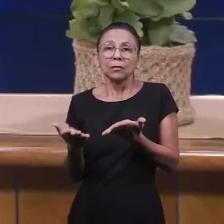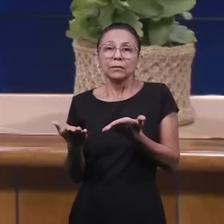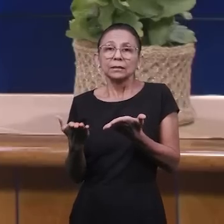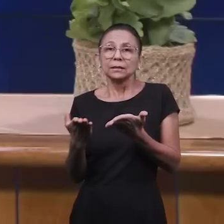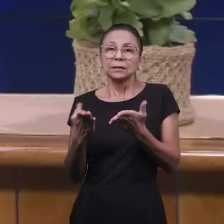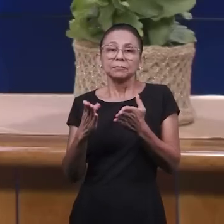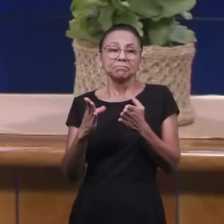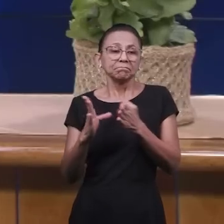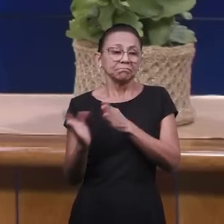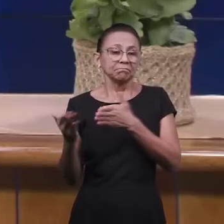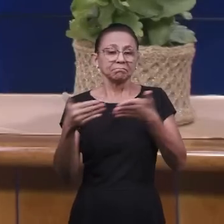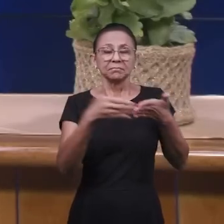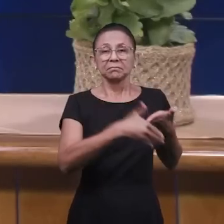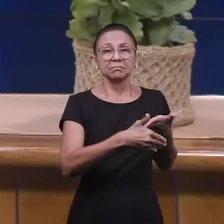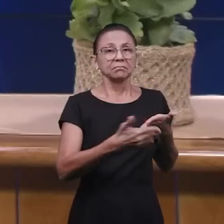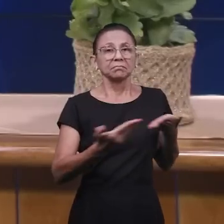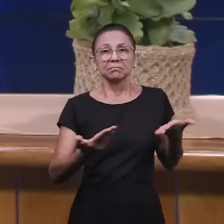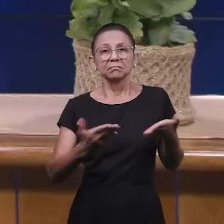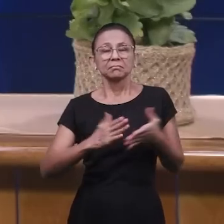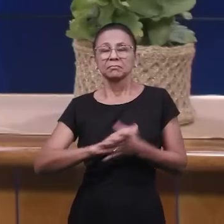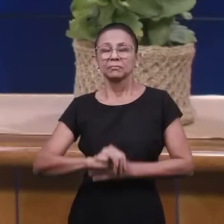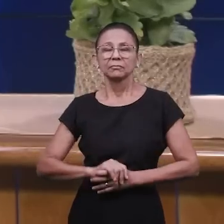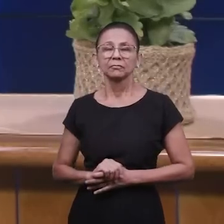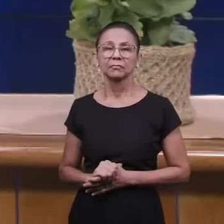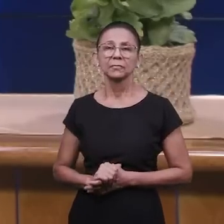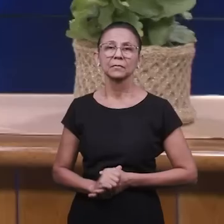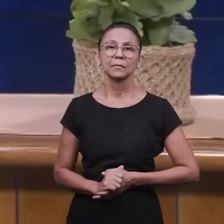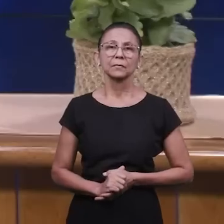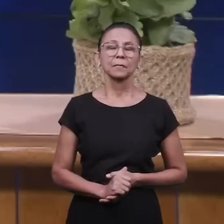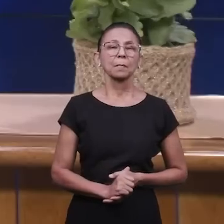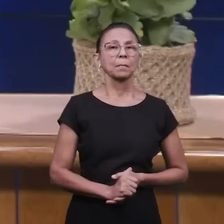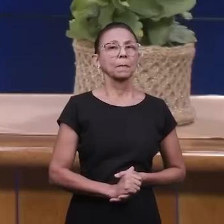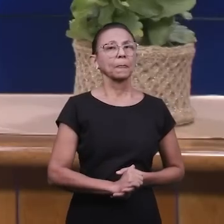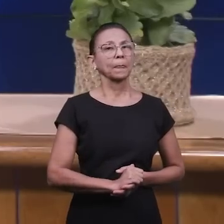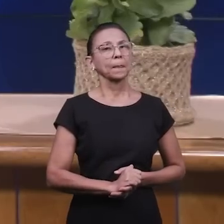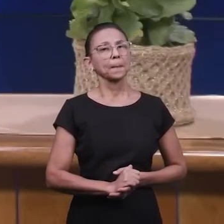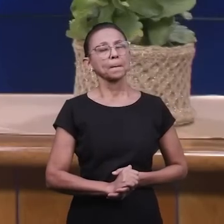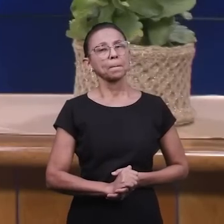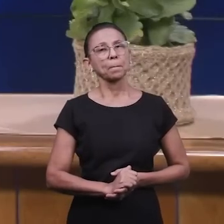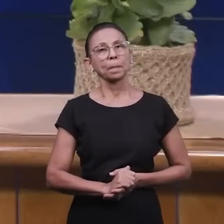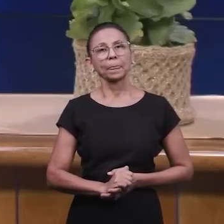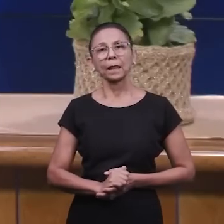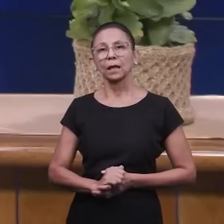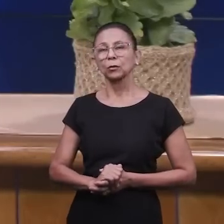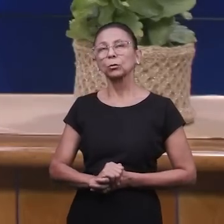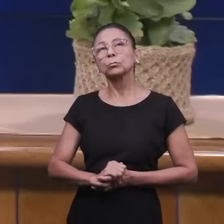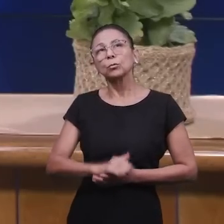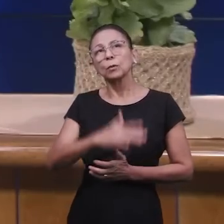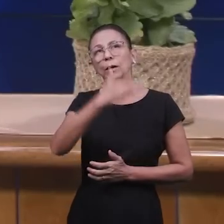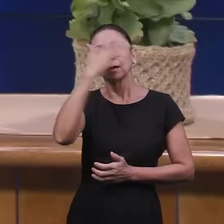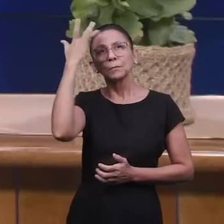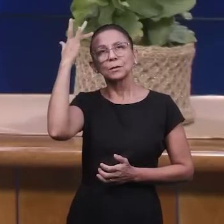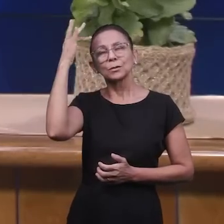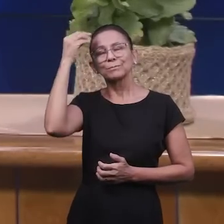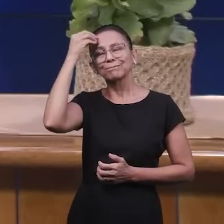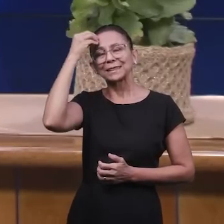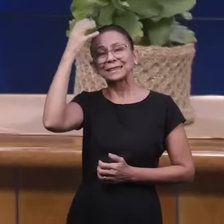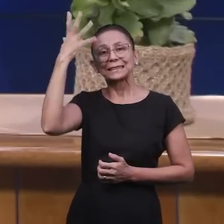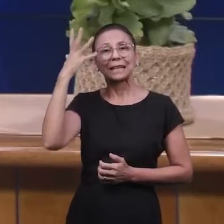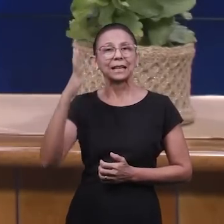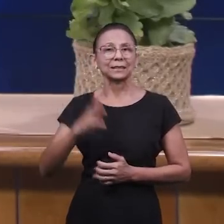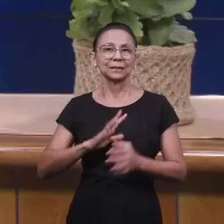Nós podemos ver como exemplo, eu gosto de usar como exemplo, a parábola das virgens. A palavra das virgens conta que